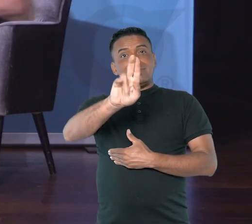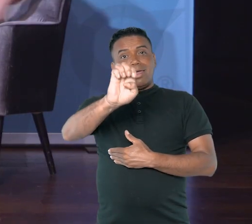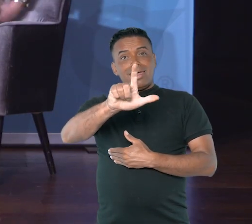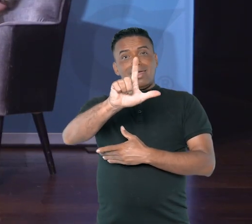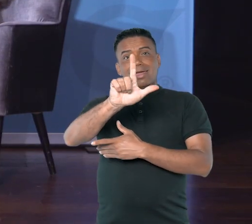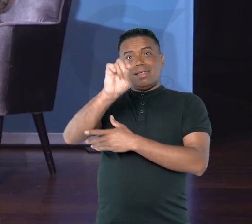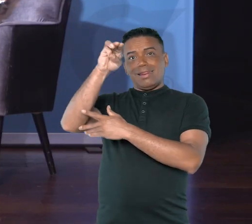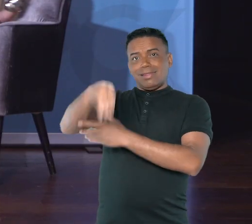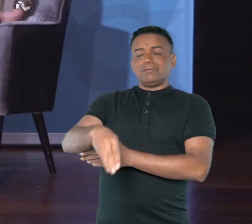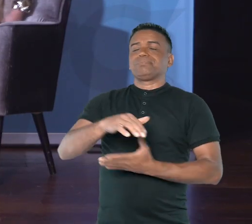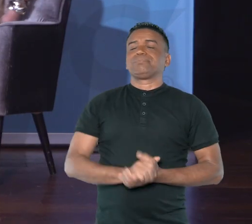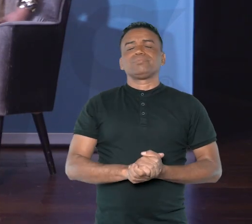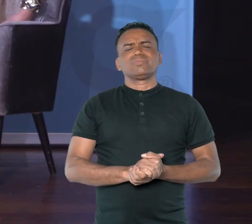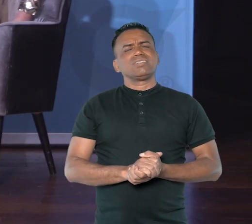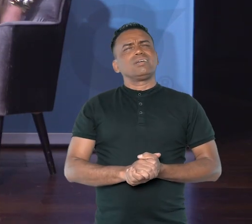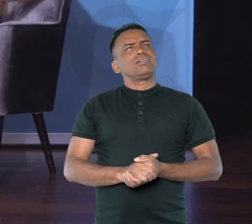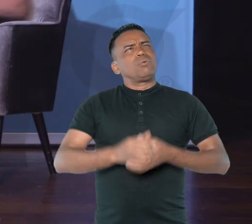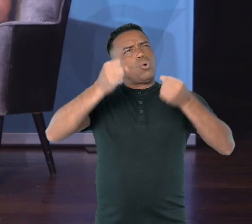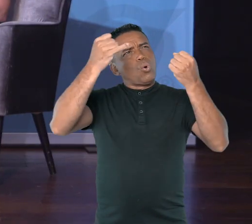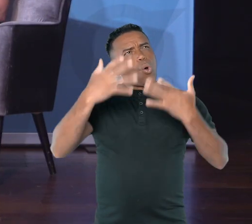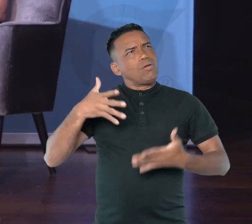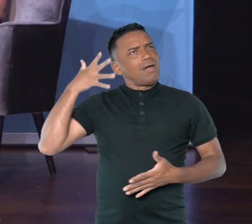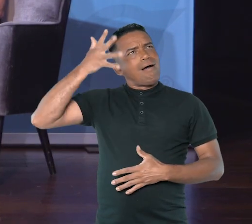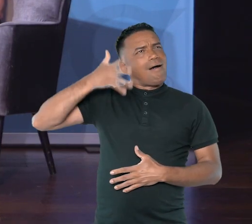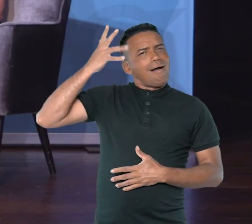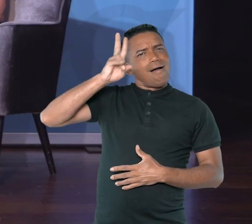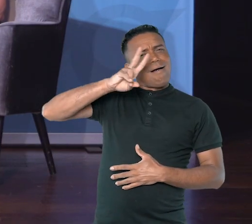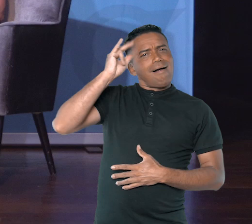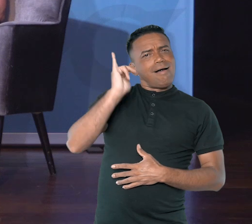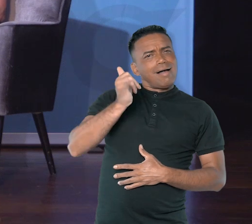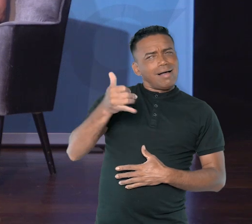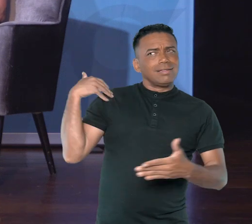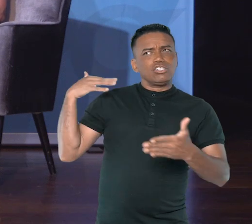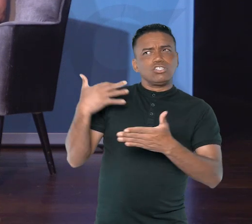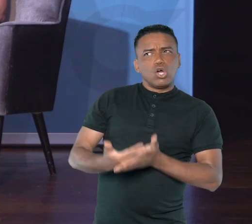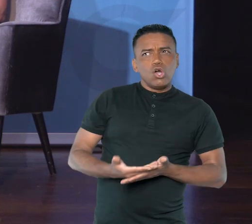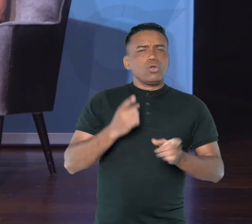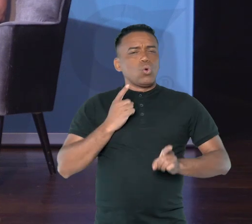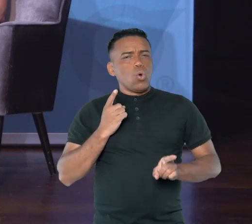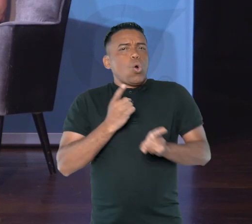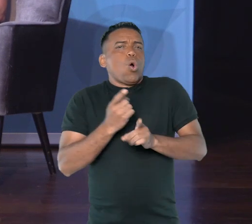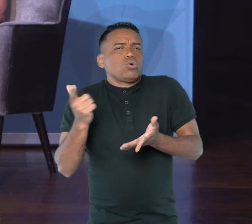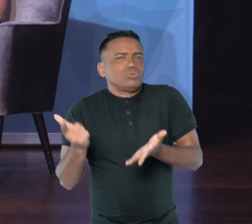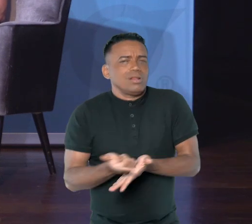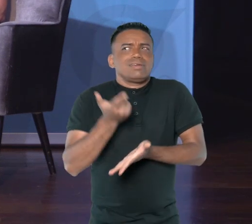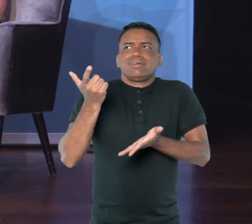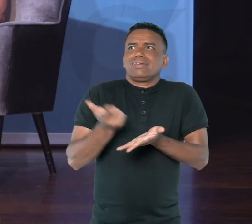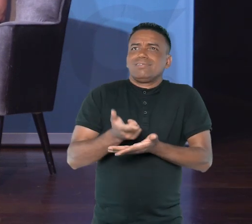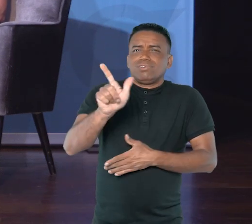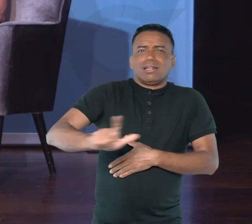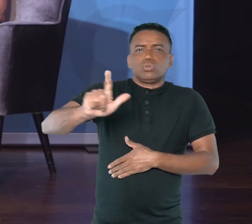sua trajetória, dos seus primeiros encontros com os livros, com a literatura e até com a escrita